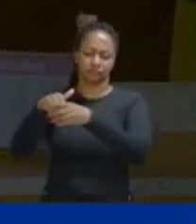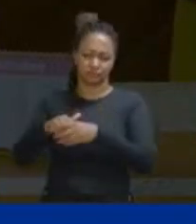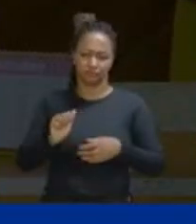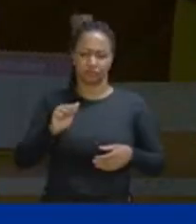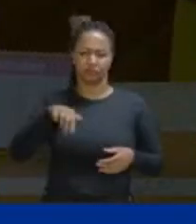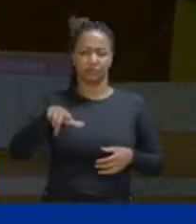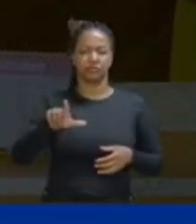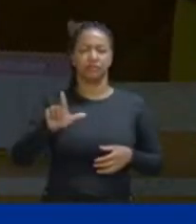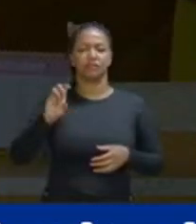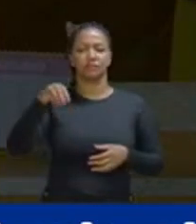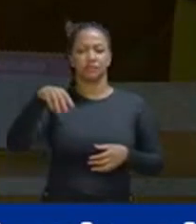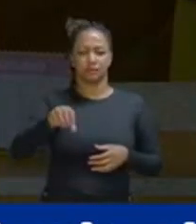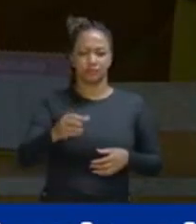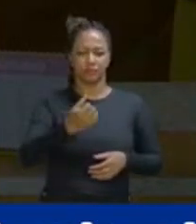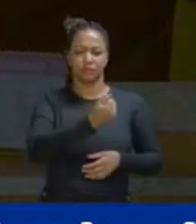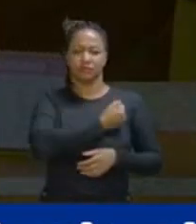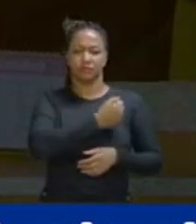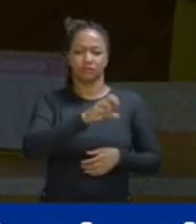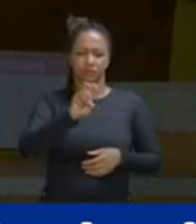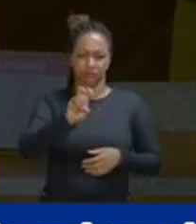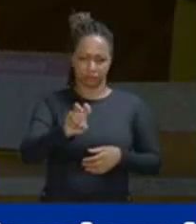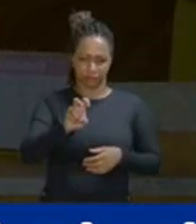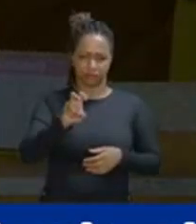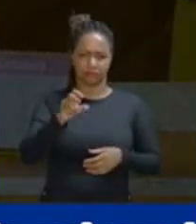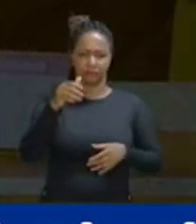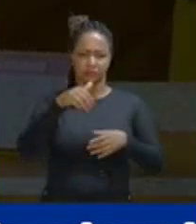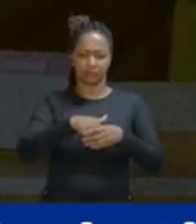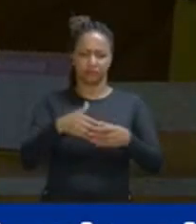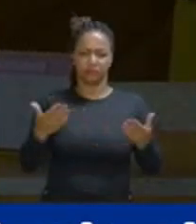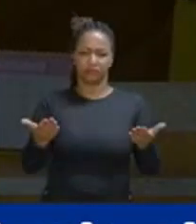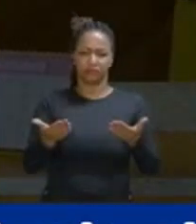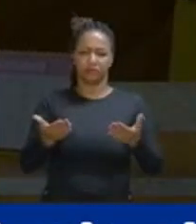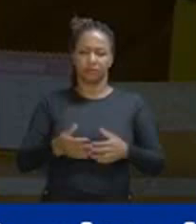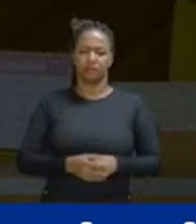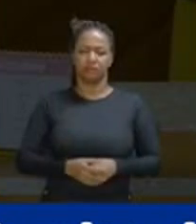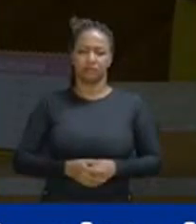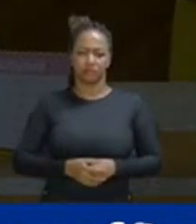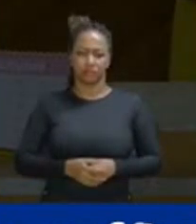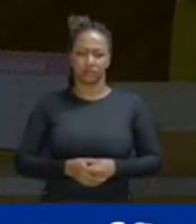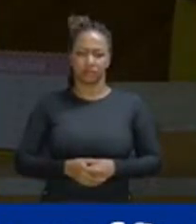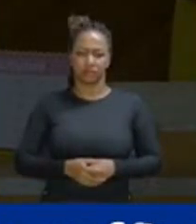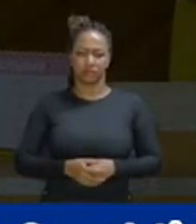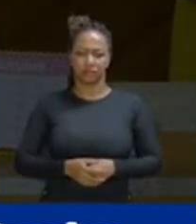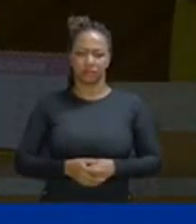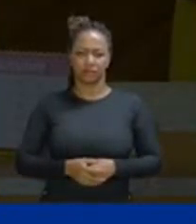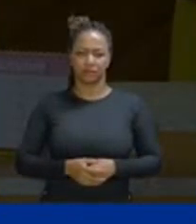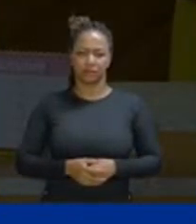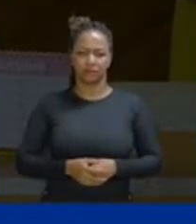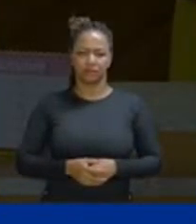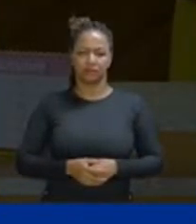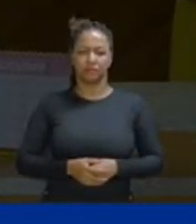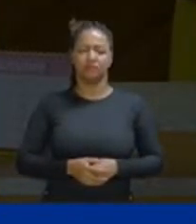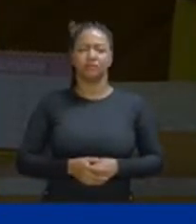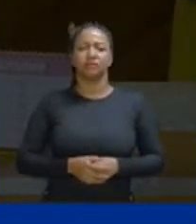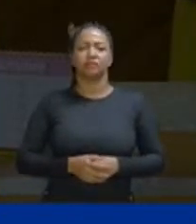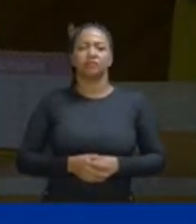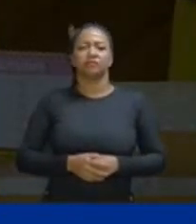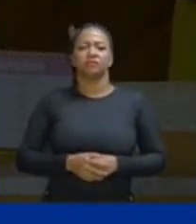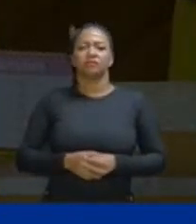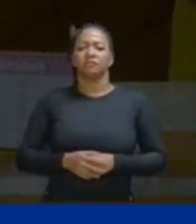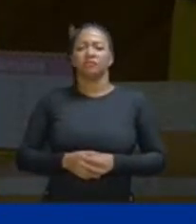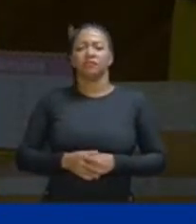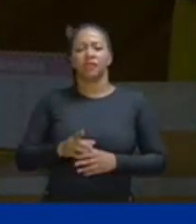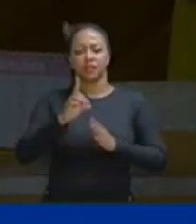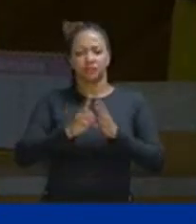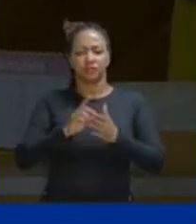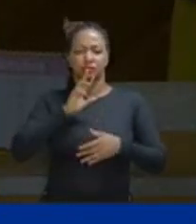Anselmo Gonçalves. Número 5 da pauta. Recurso eleitoral no Marcelo direito de Carmo